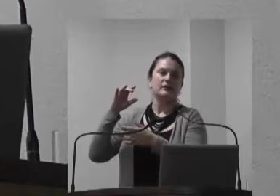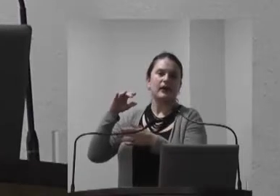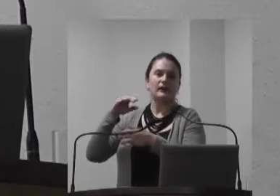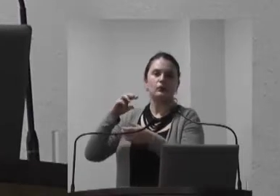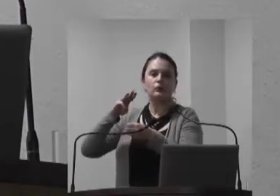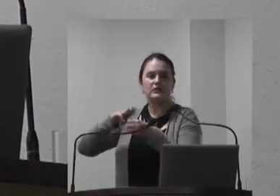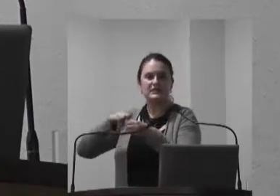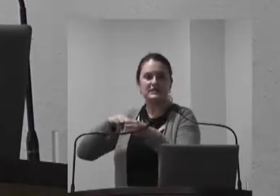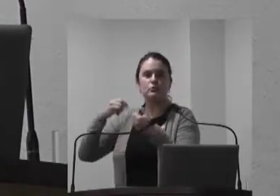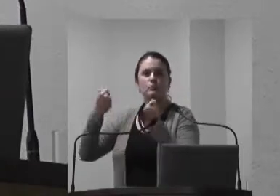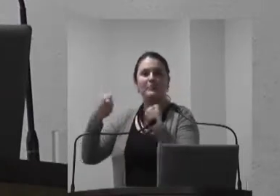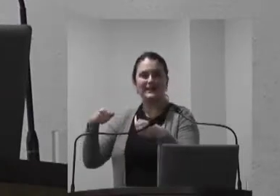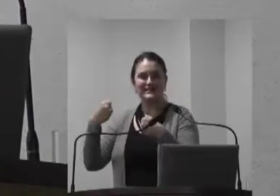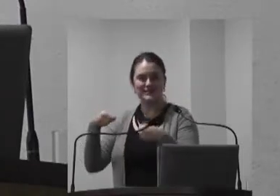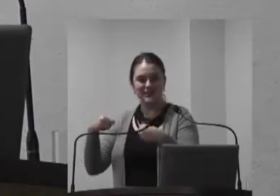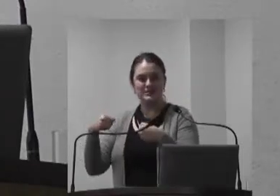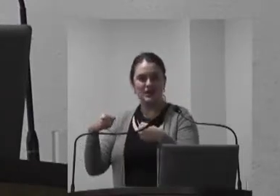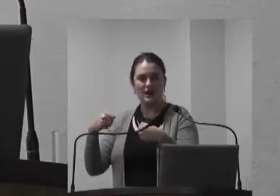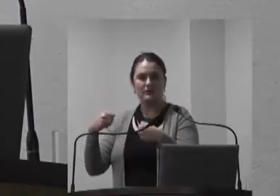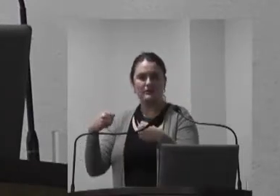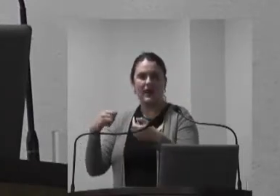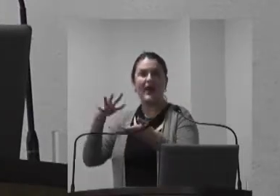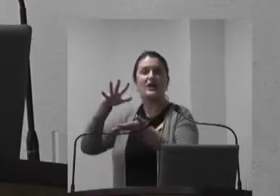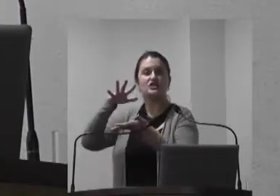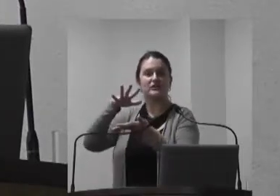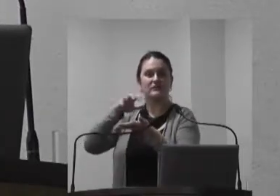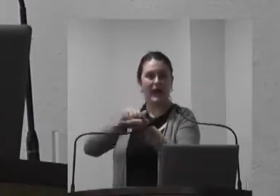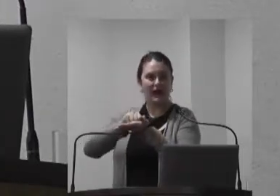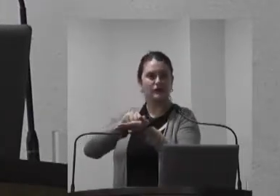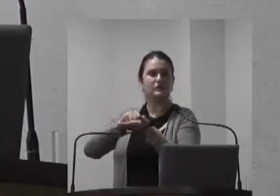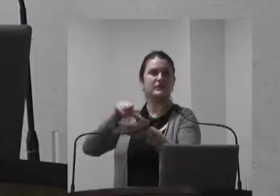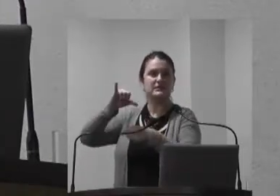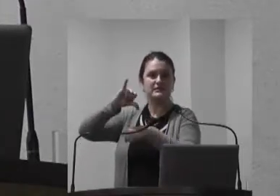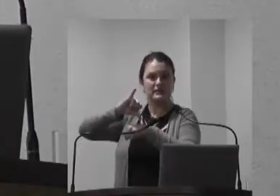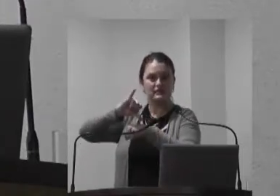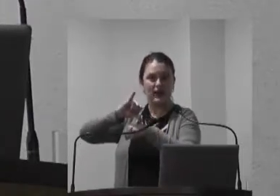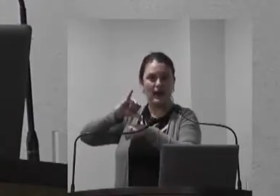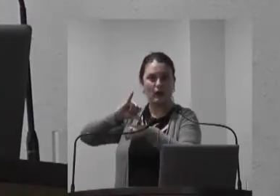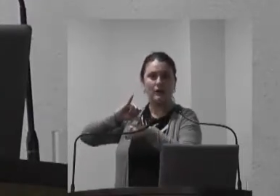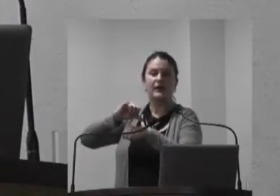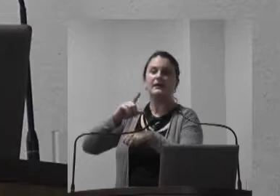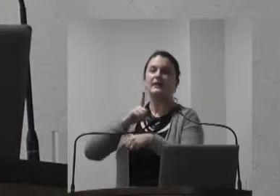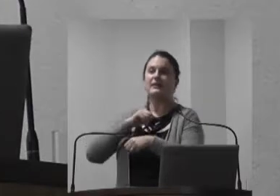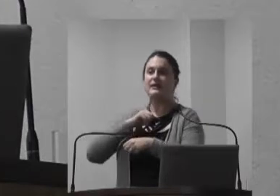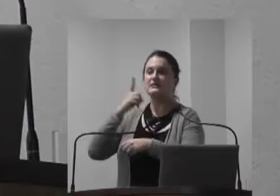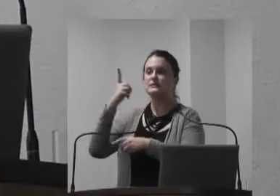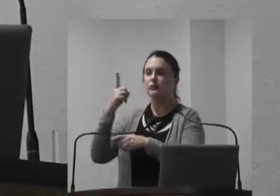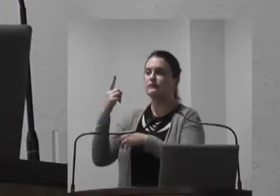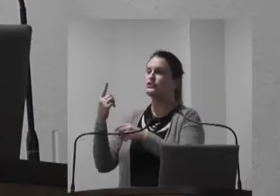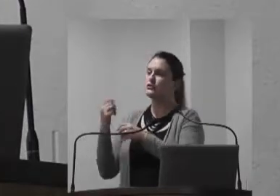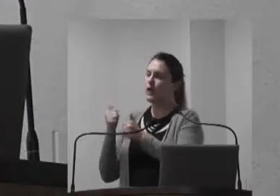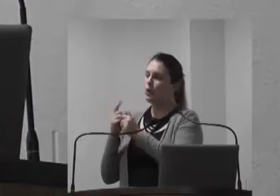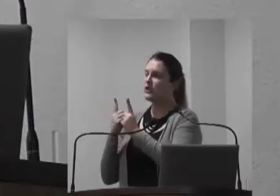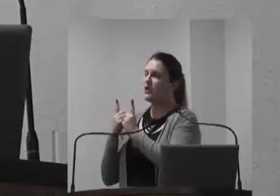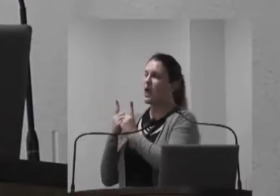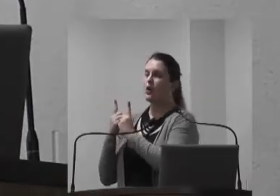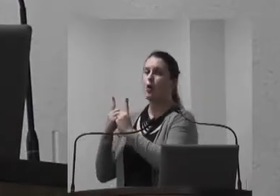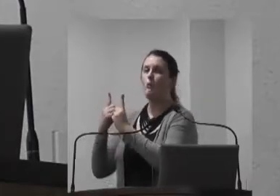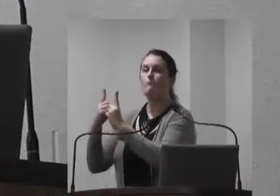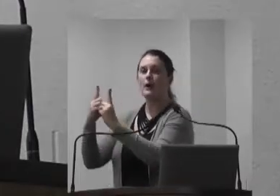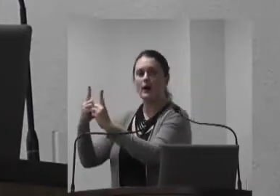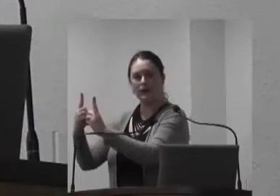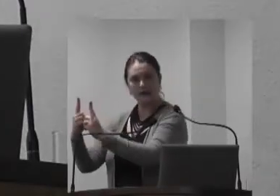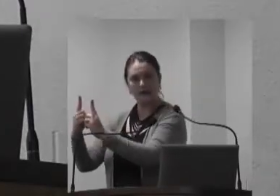pessoa, né, do município precisa, né, é agendado nessa central, e aí tem esse profissional